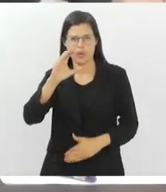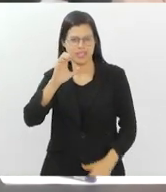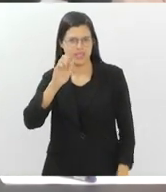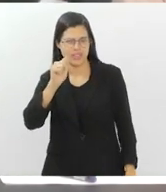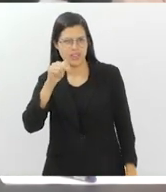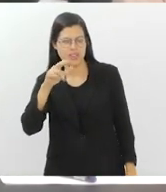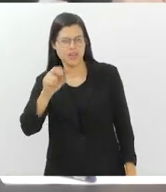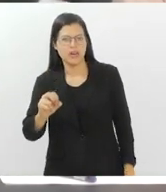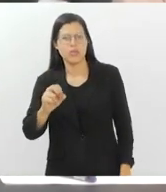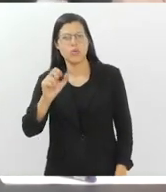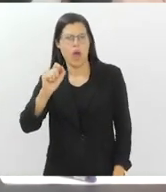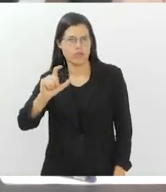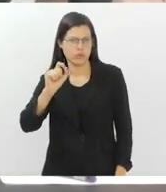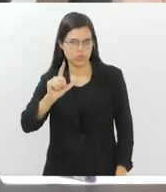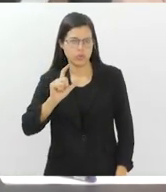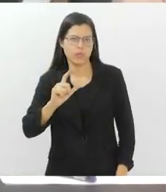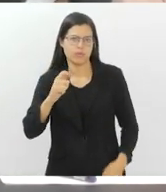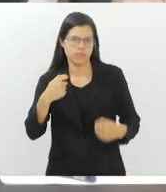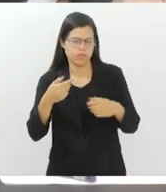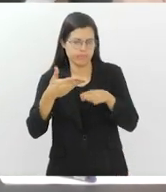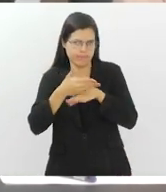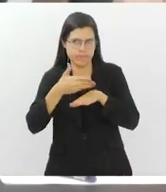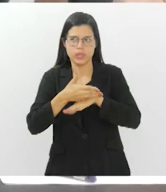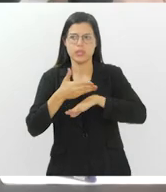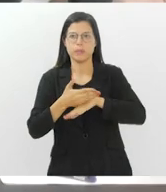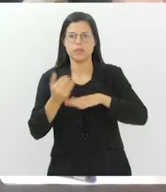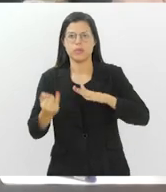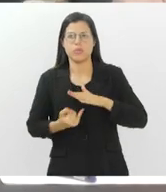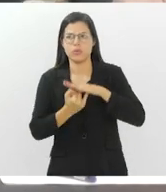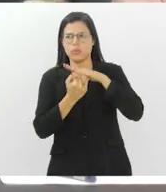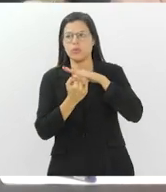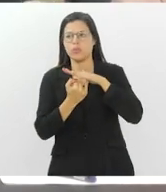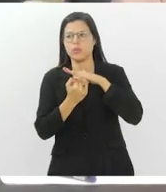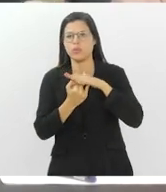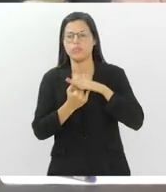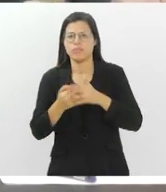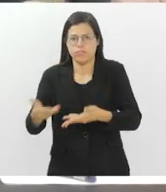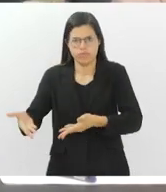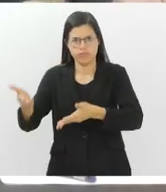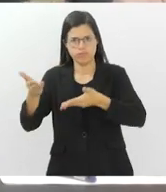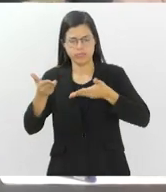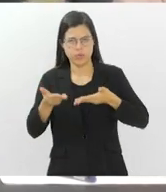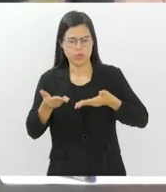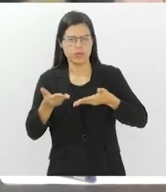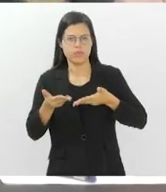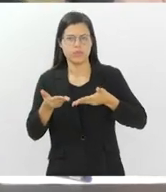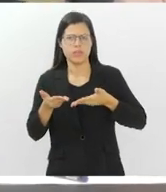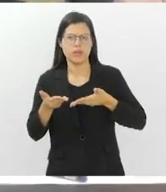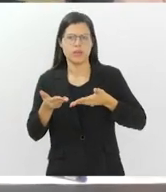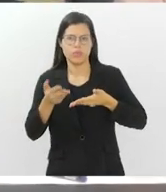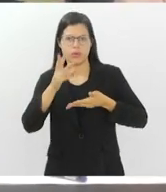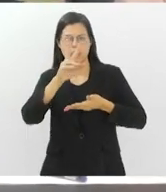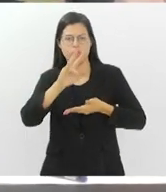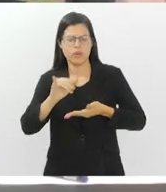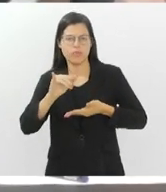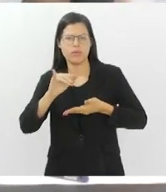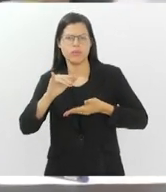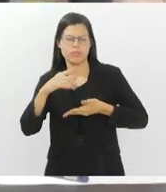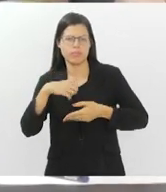haja a participação do Instituto. Está absolutamente convidado e vai ter este